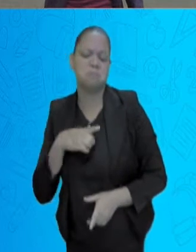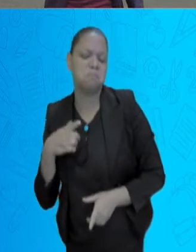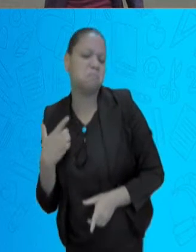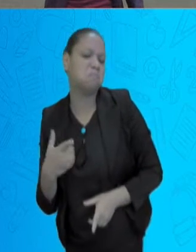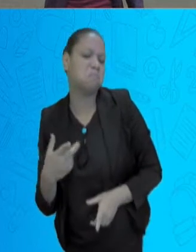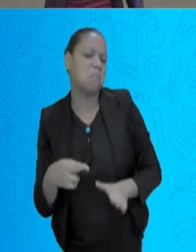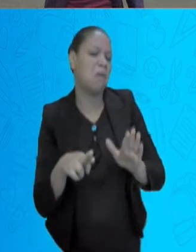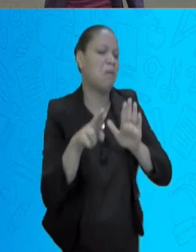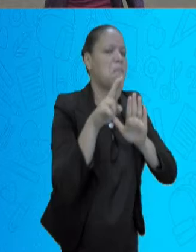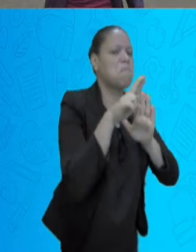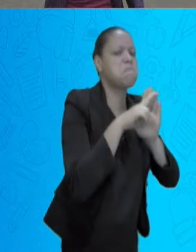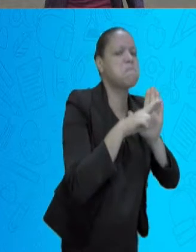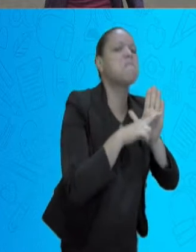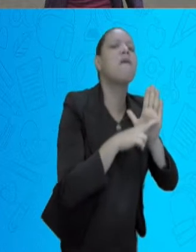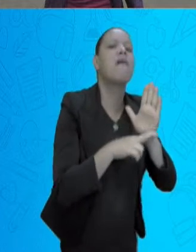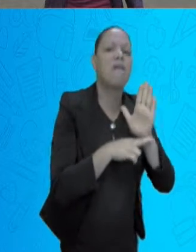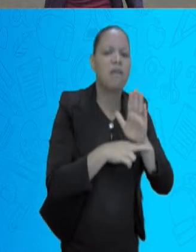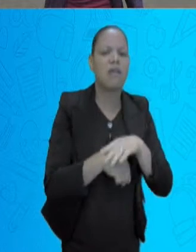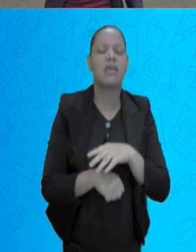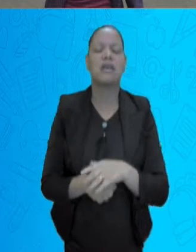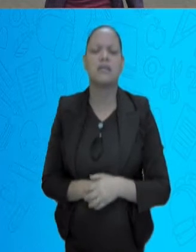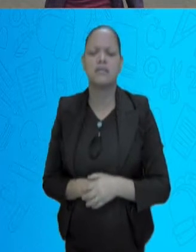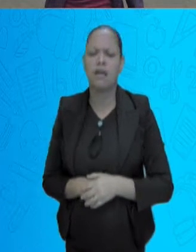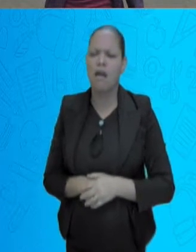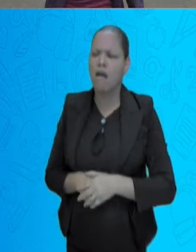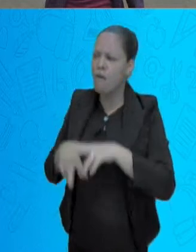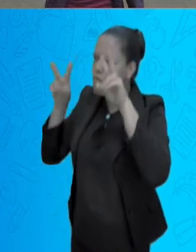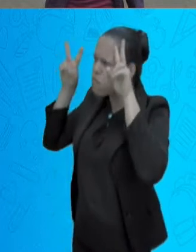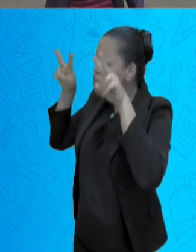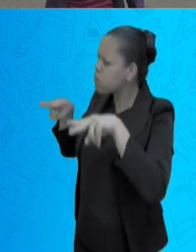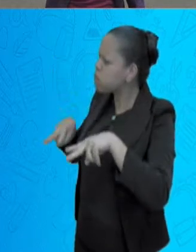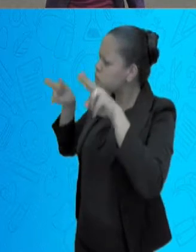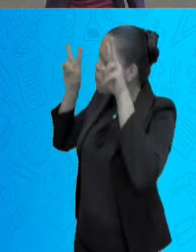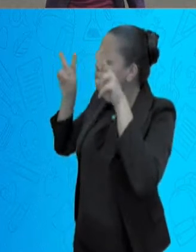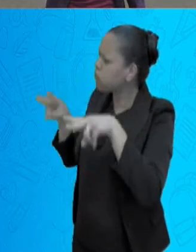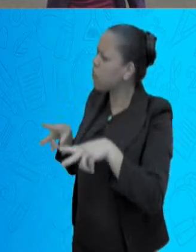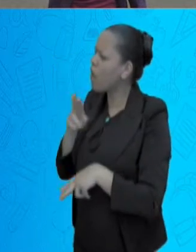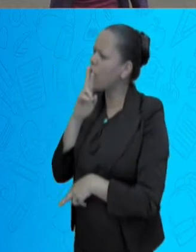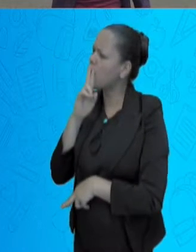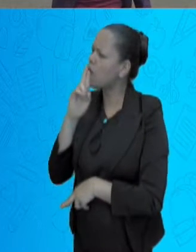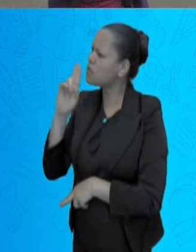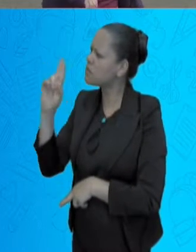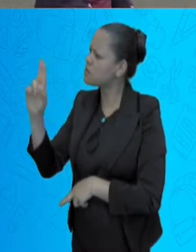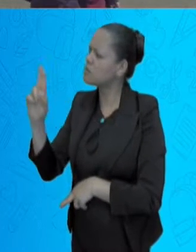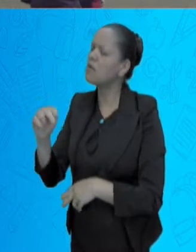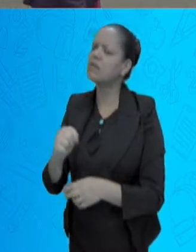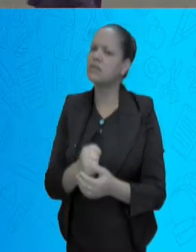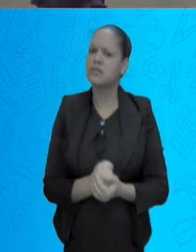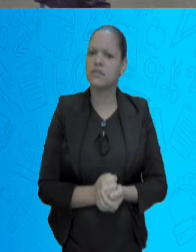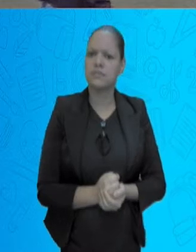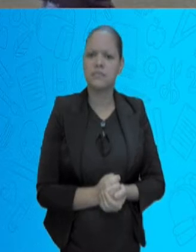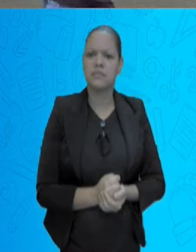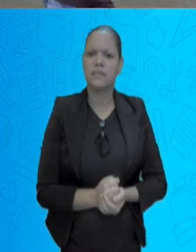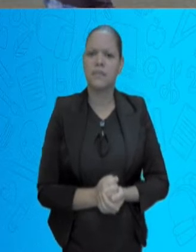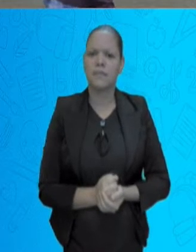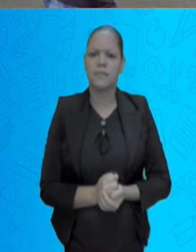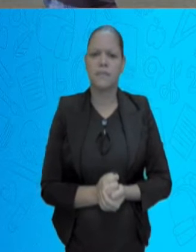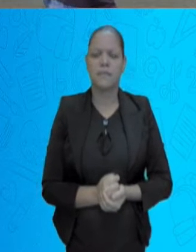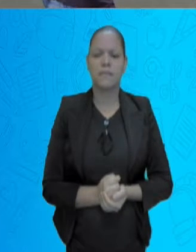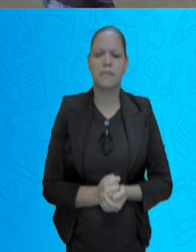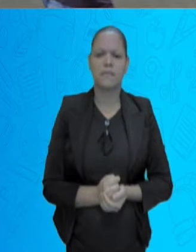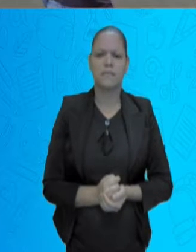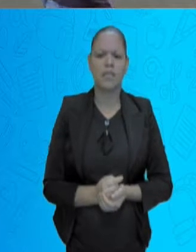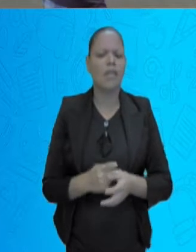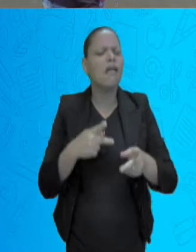analisar cada resposta para a gente chegar a uma conclusão exata. Ele fala